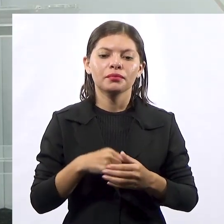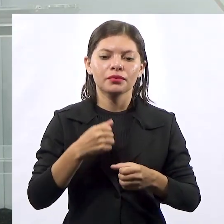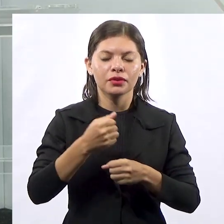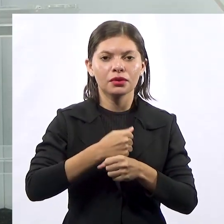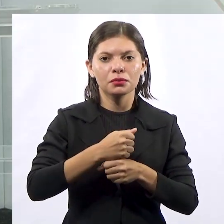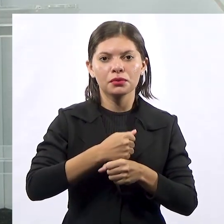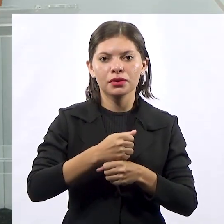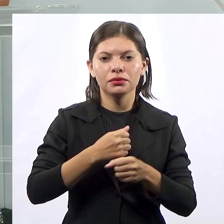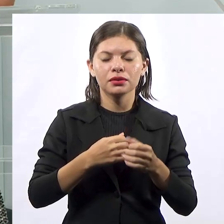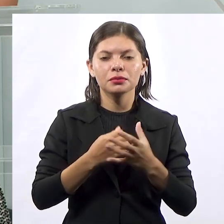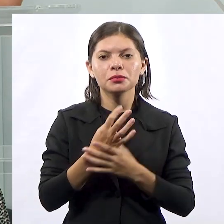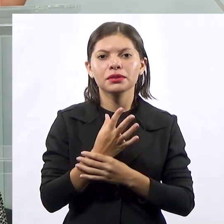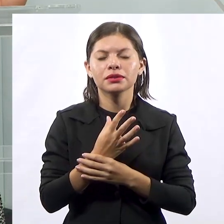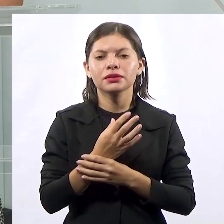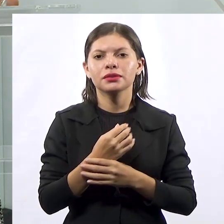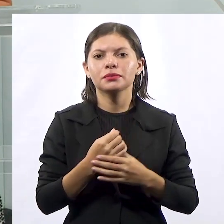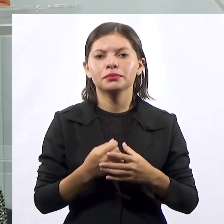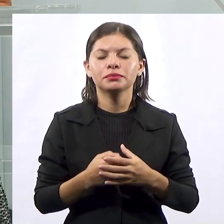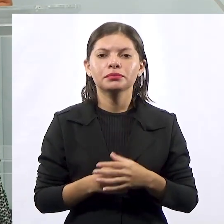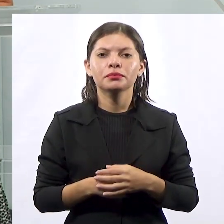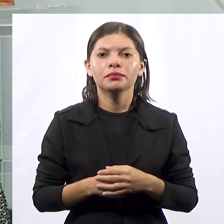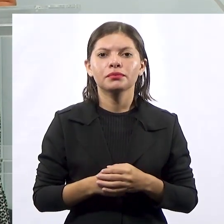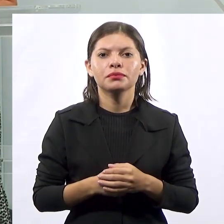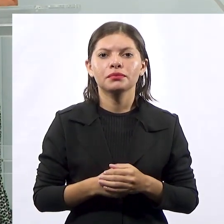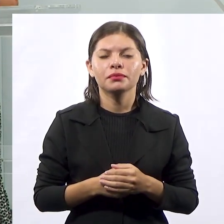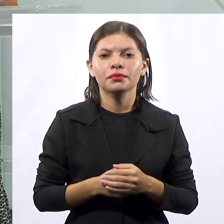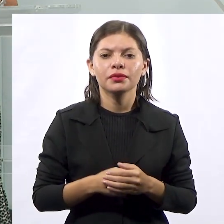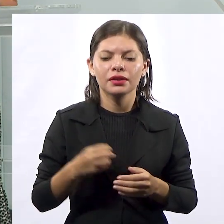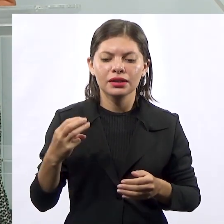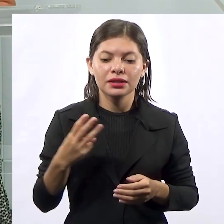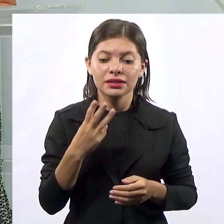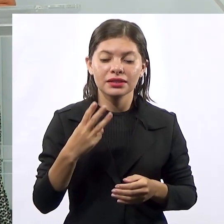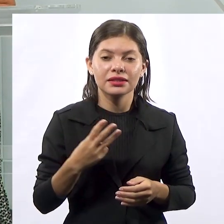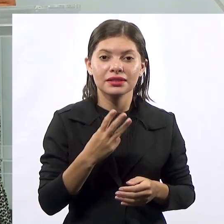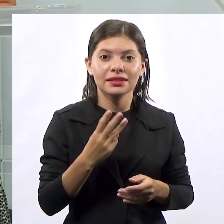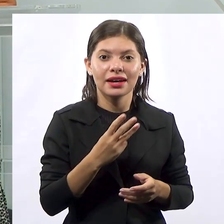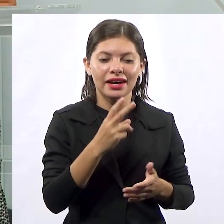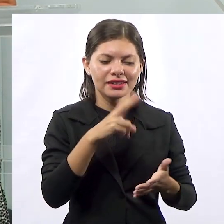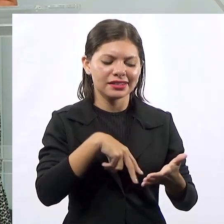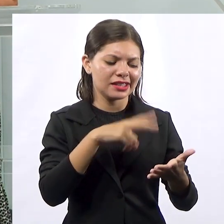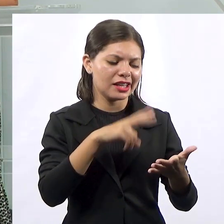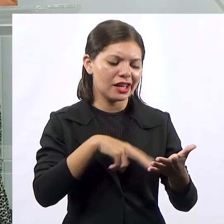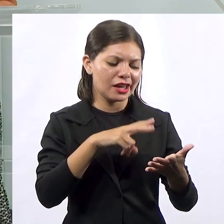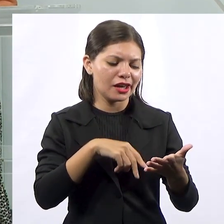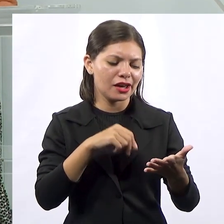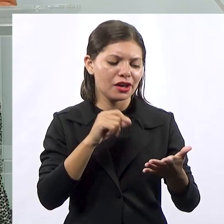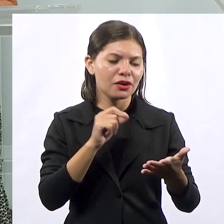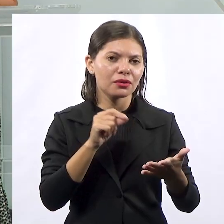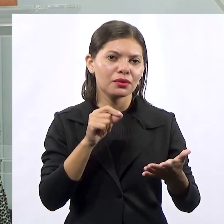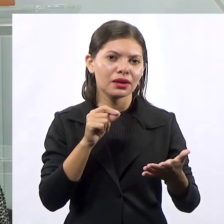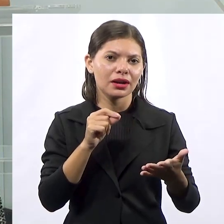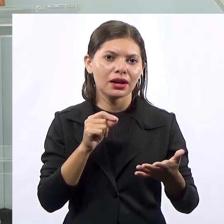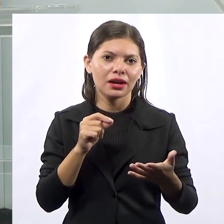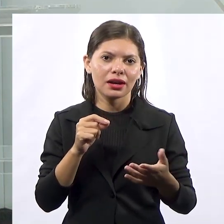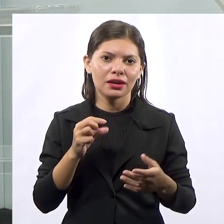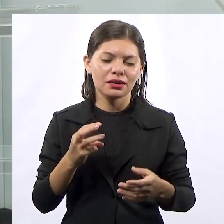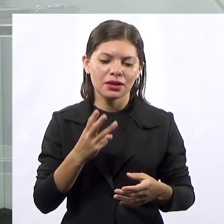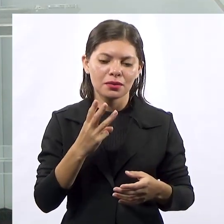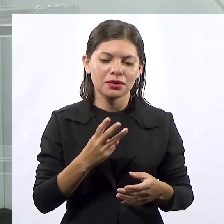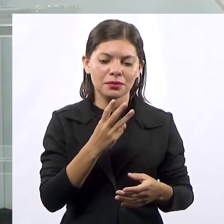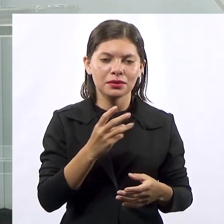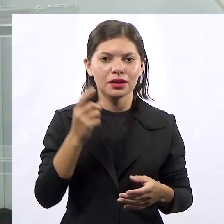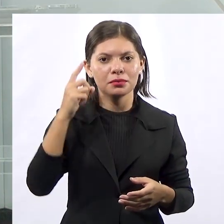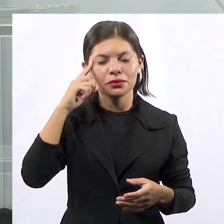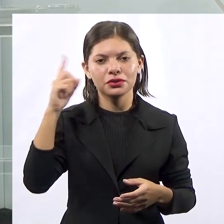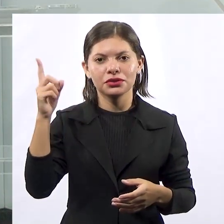publicação. Se for um livro lido em sites, né? Precisa colocar ainda o endereço